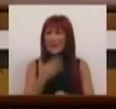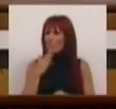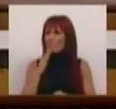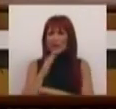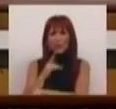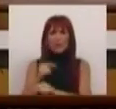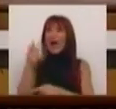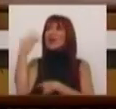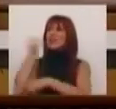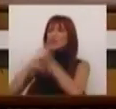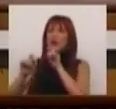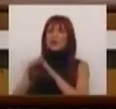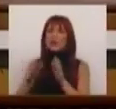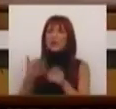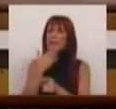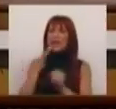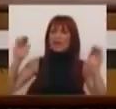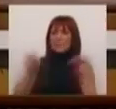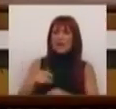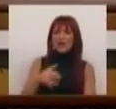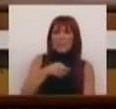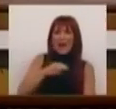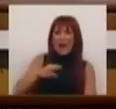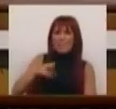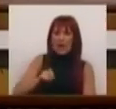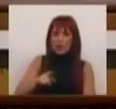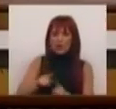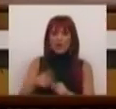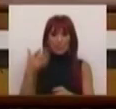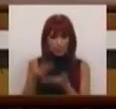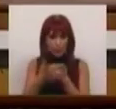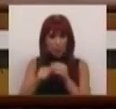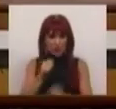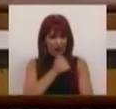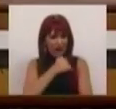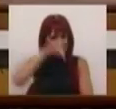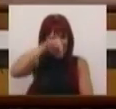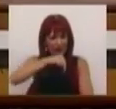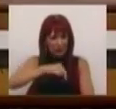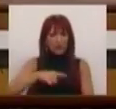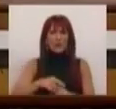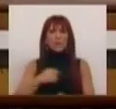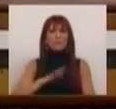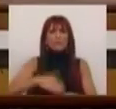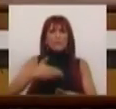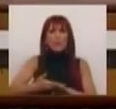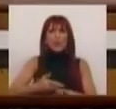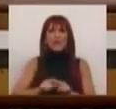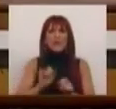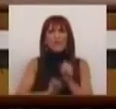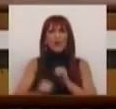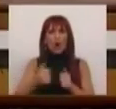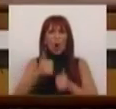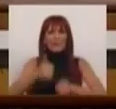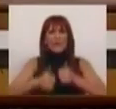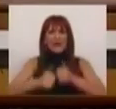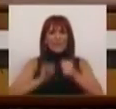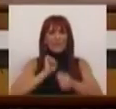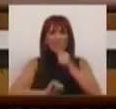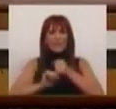dependência das pequenas e médias empresas em relação aos mercados domésticos, o que reforça a sua